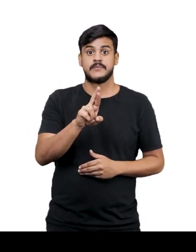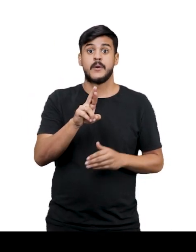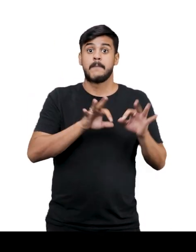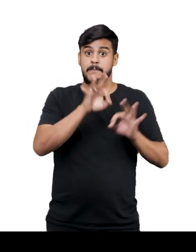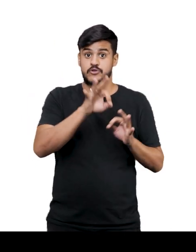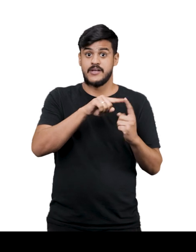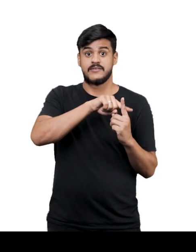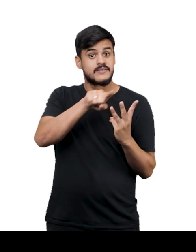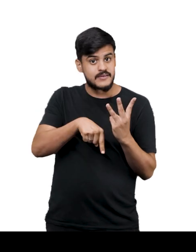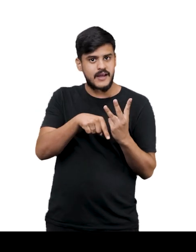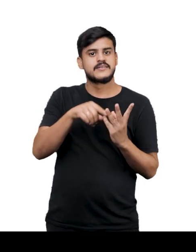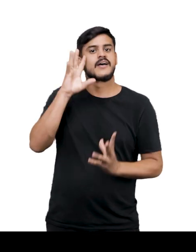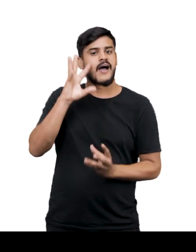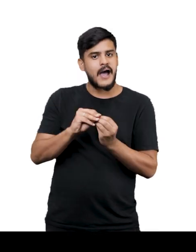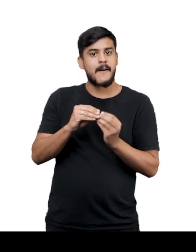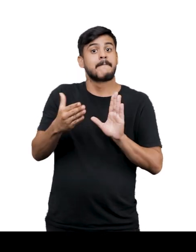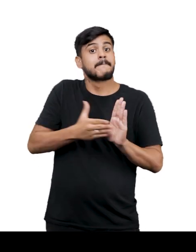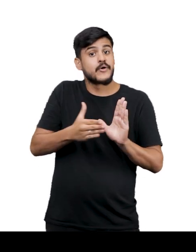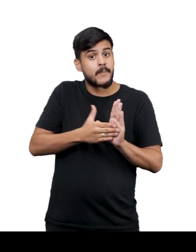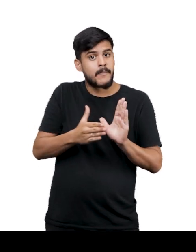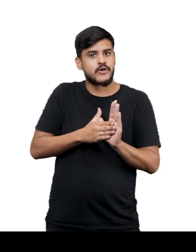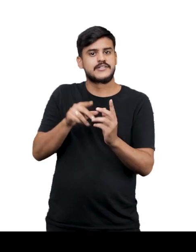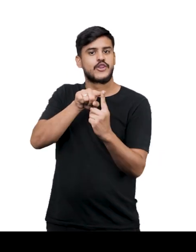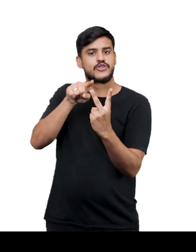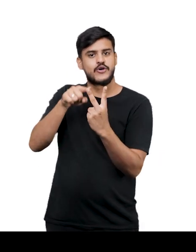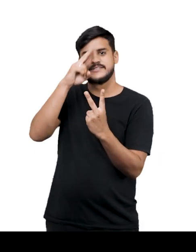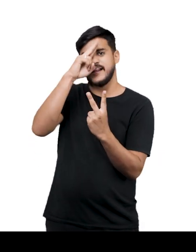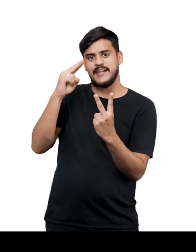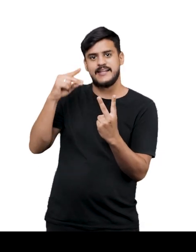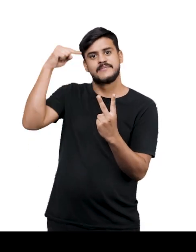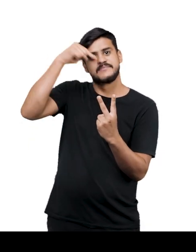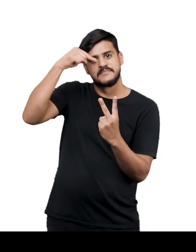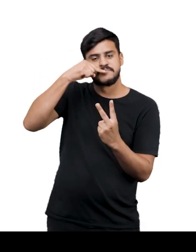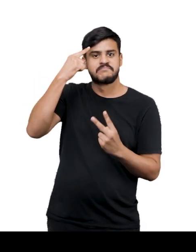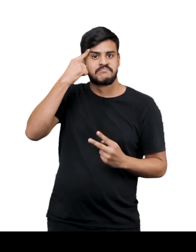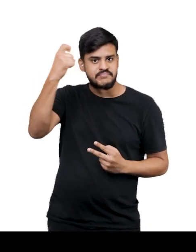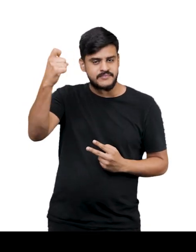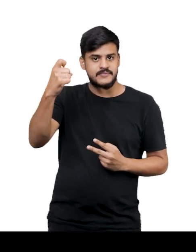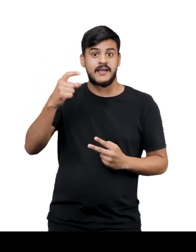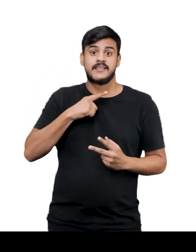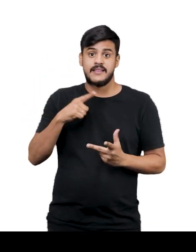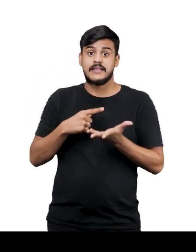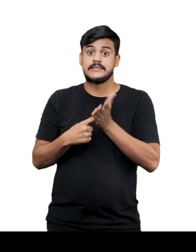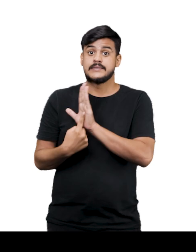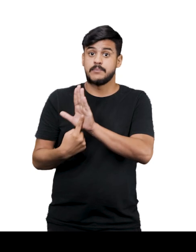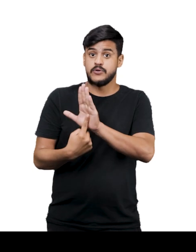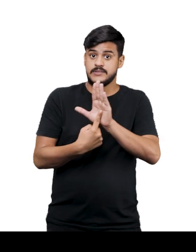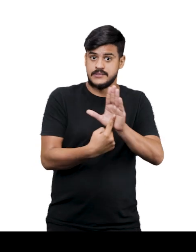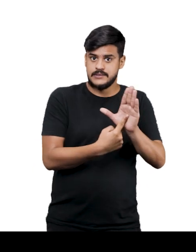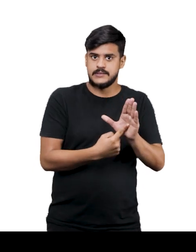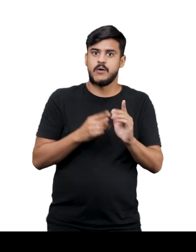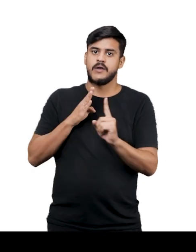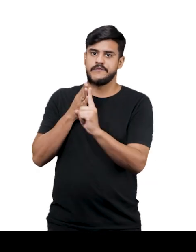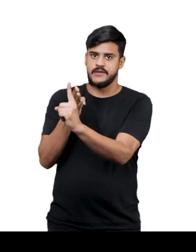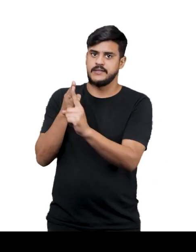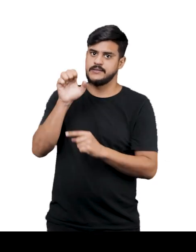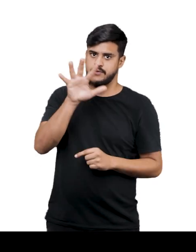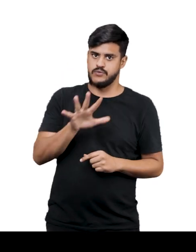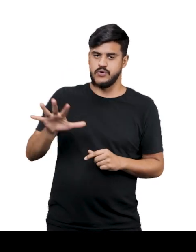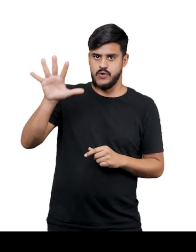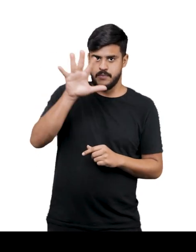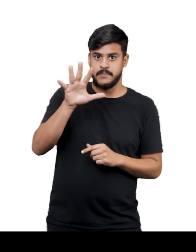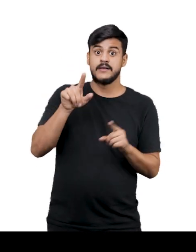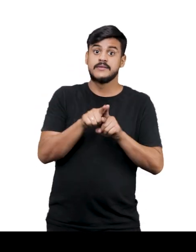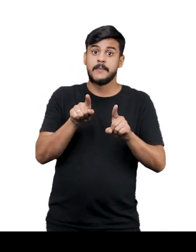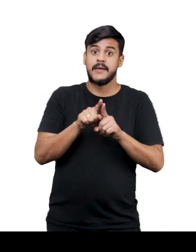Esses 3 projetos destacam a proposta curatorial elaborada pelo casal Bardi, misturando exposições de obras